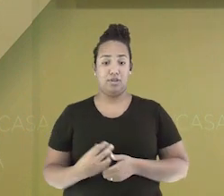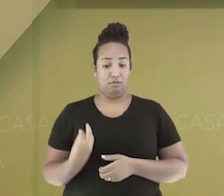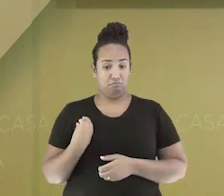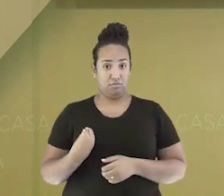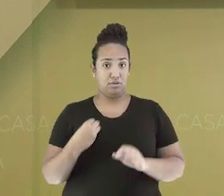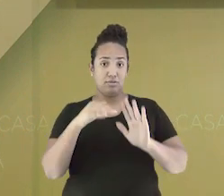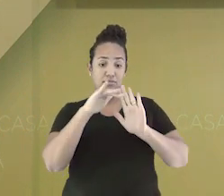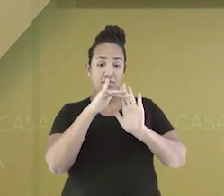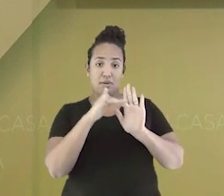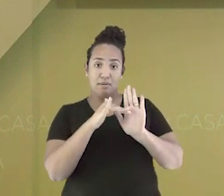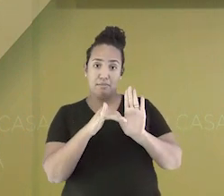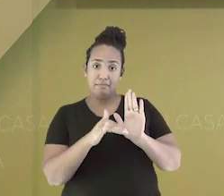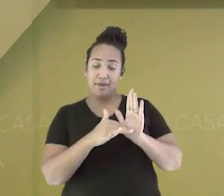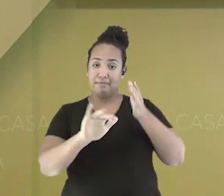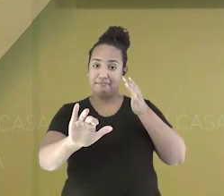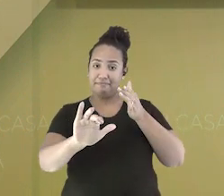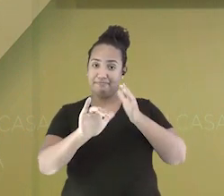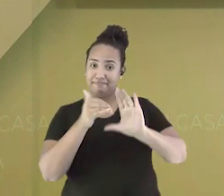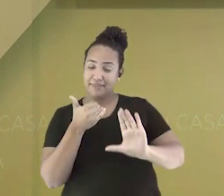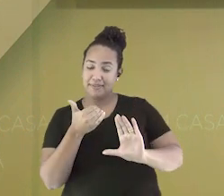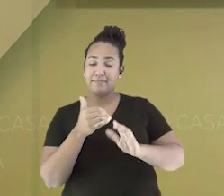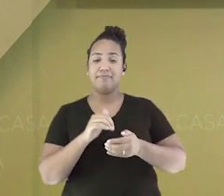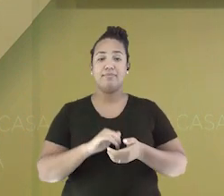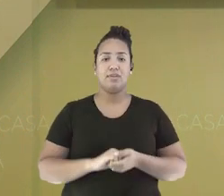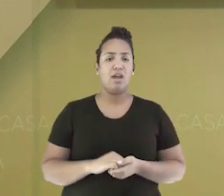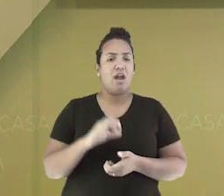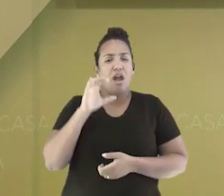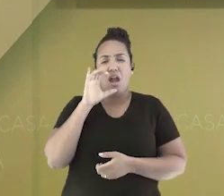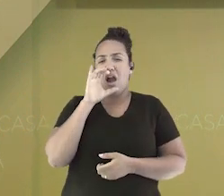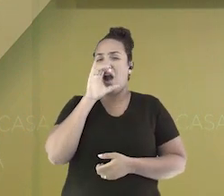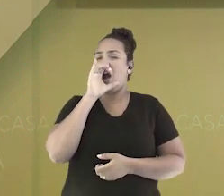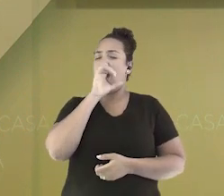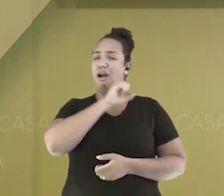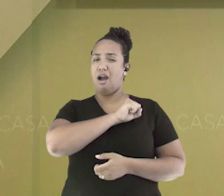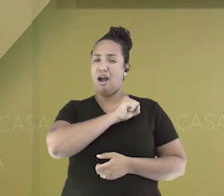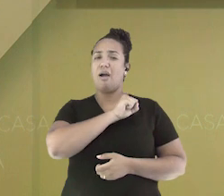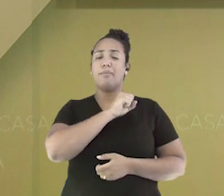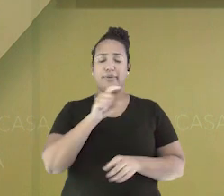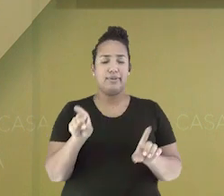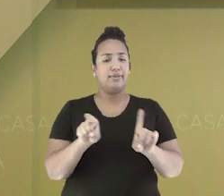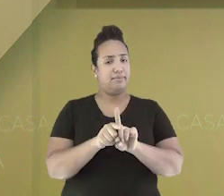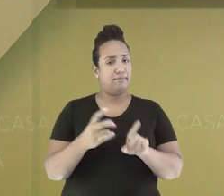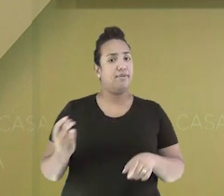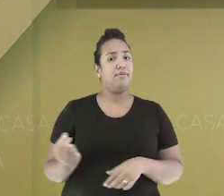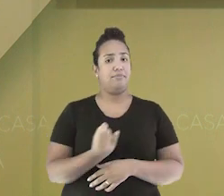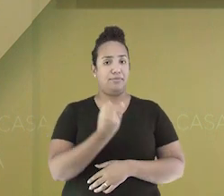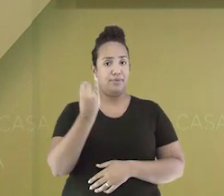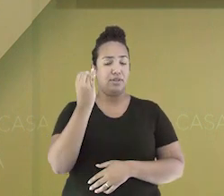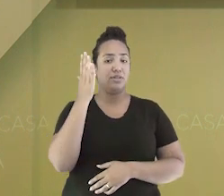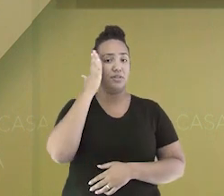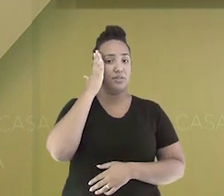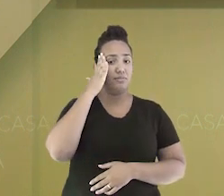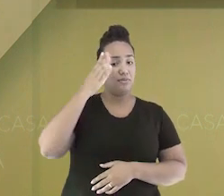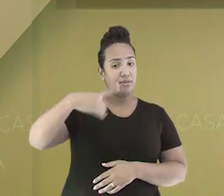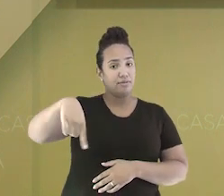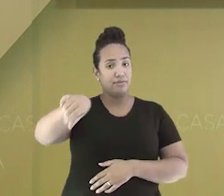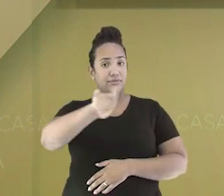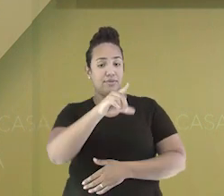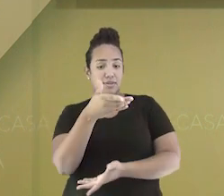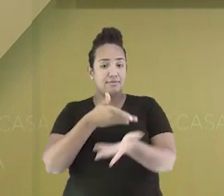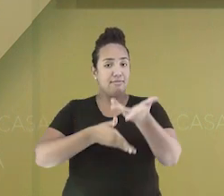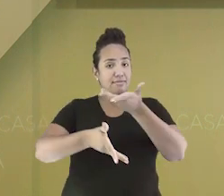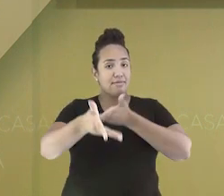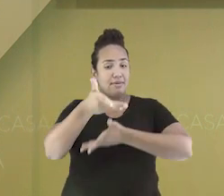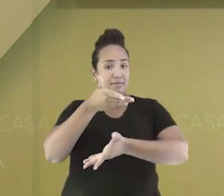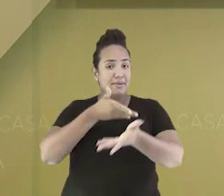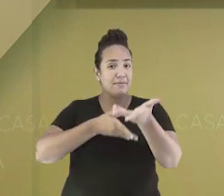para preencher a lista de presença e enviar para a gente. Só toma um minutinho do seu tempo e é muito importante para nós. Assim nós